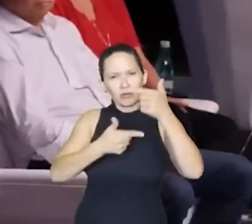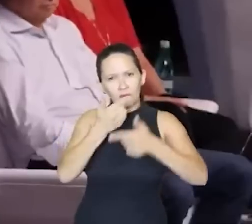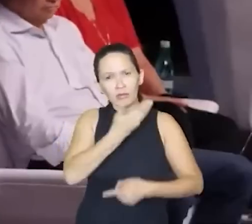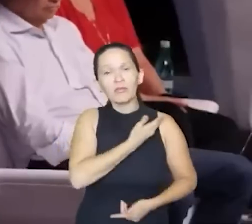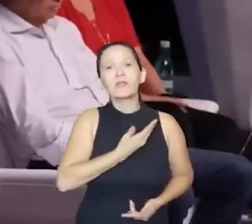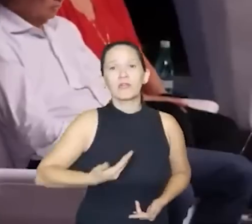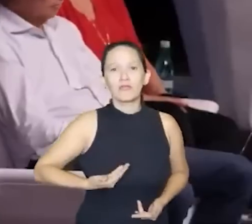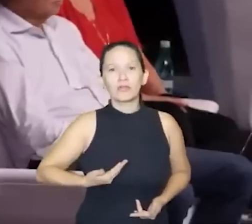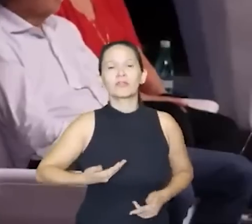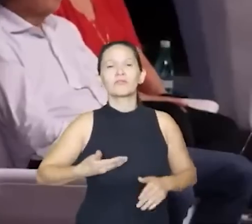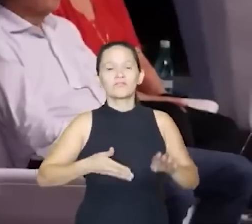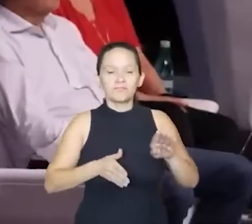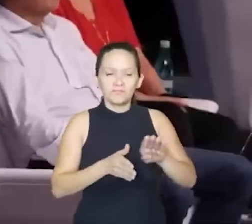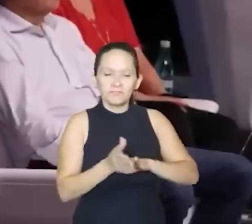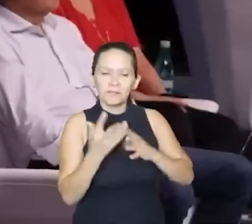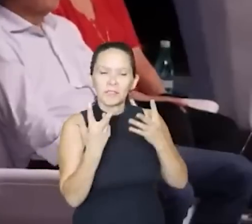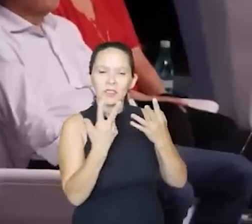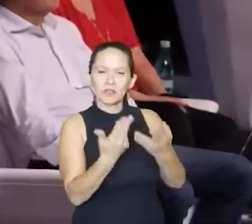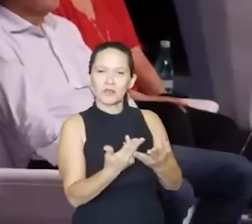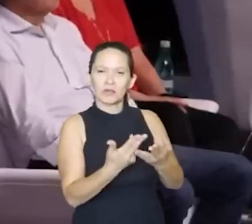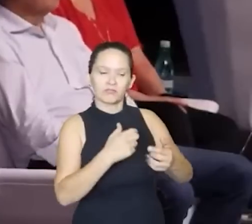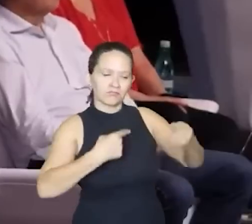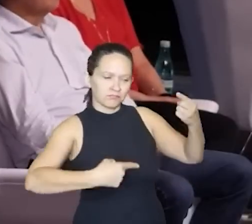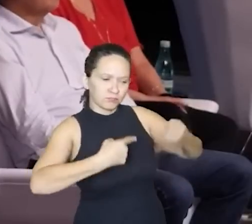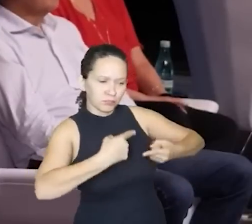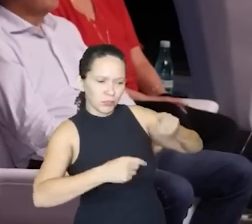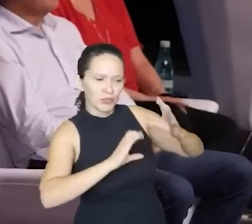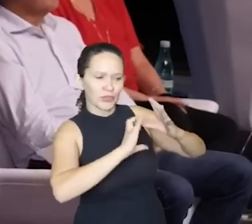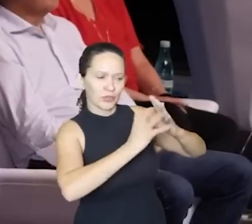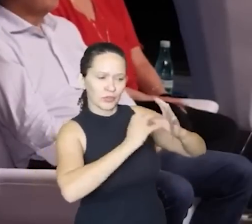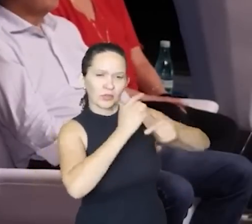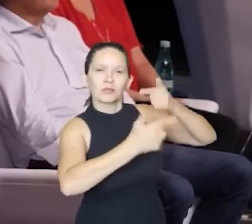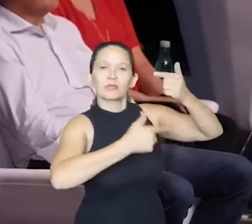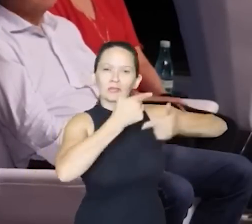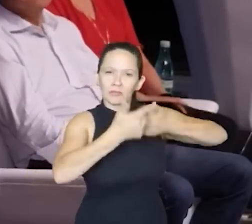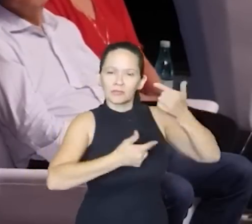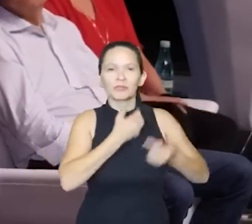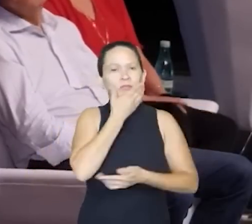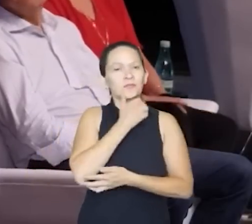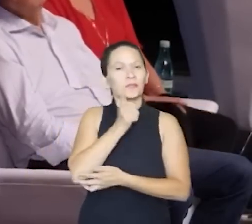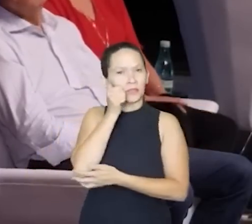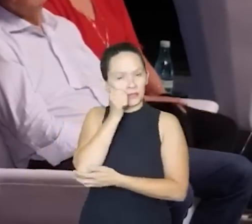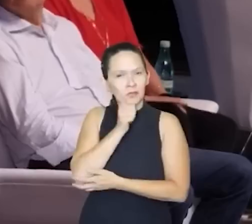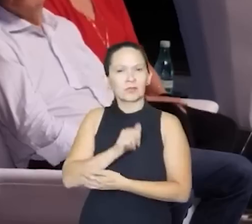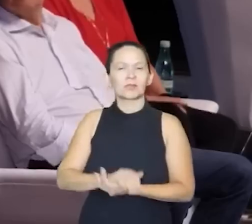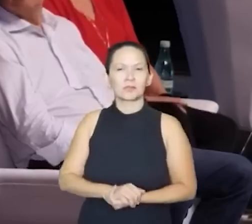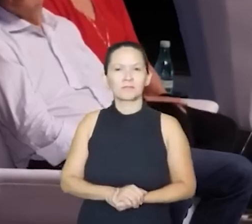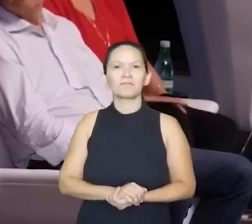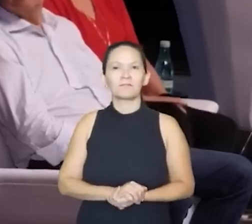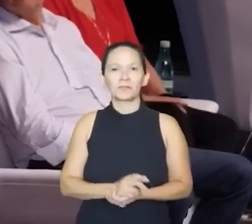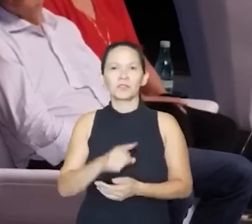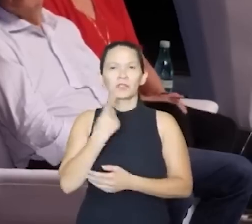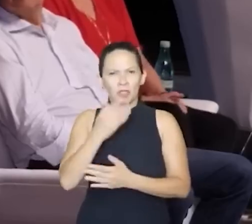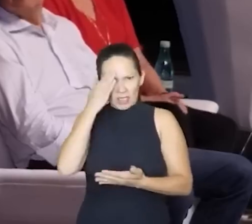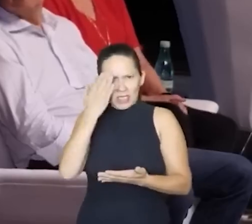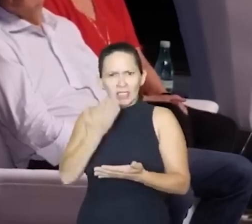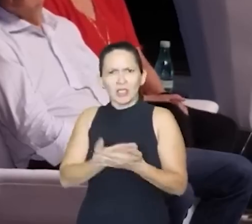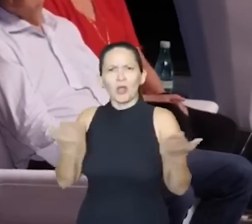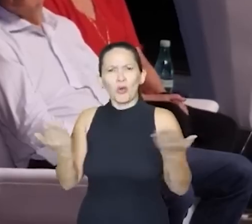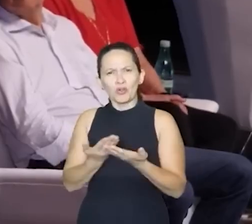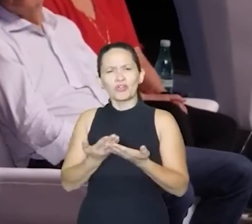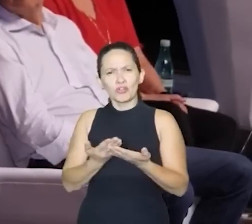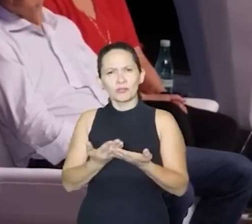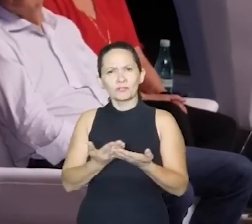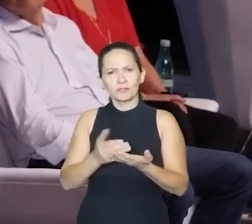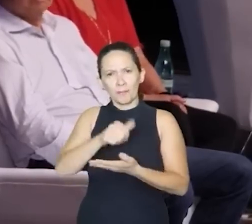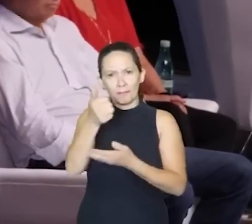orienta igualmente a ação política do Partido dos Trabalhadores e das Trabalhadoras. Foi o que confirmamos hoje, na primeira